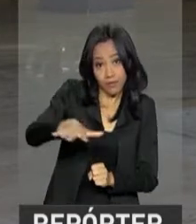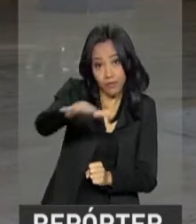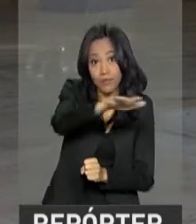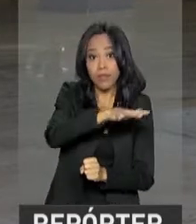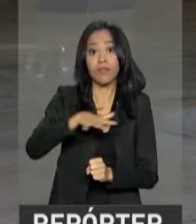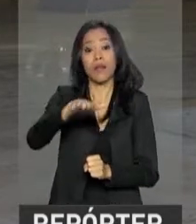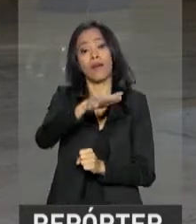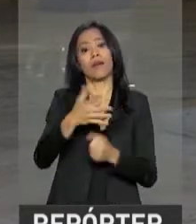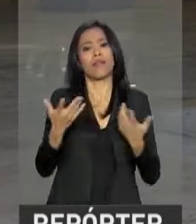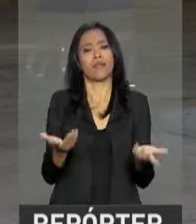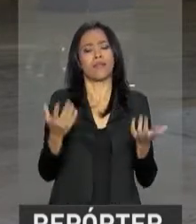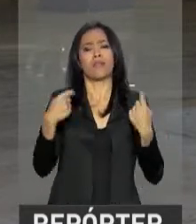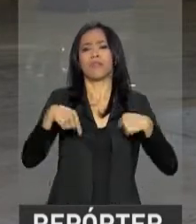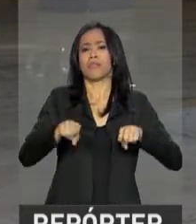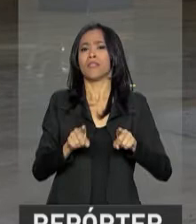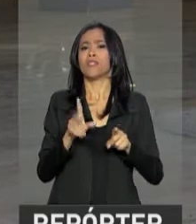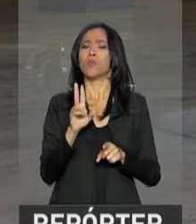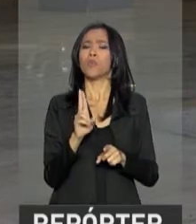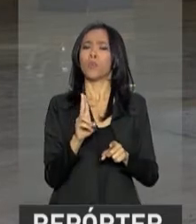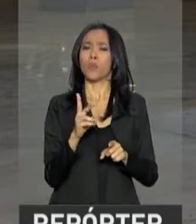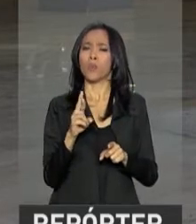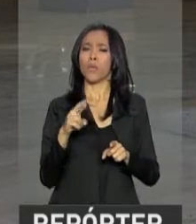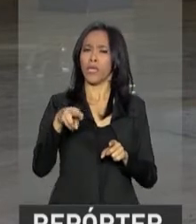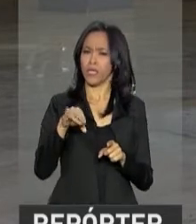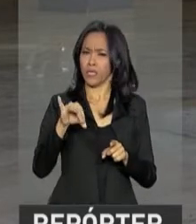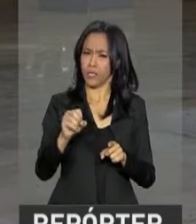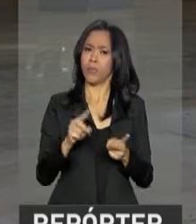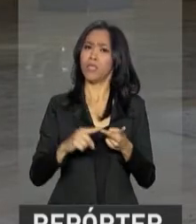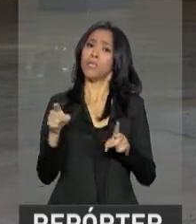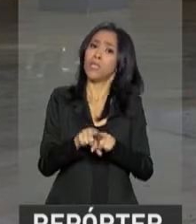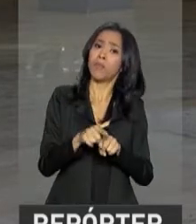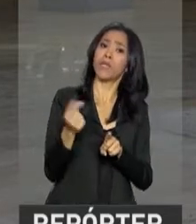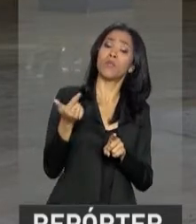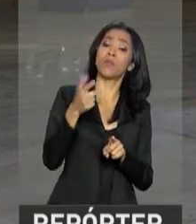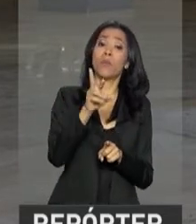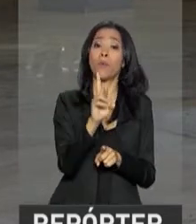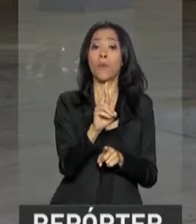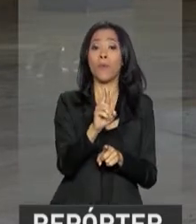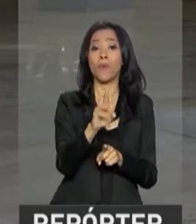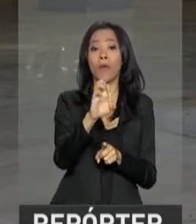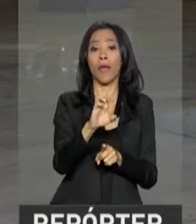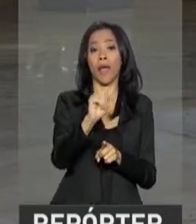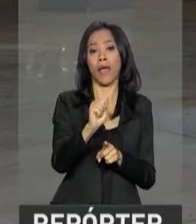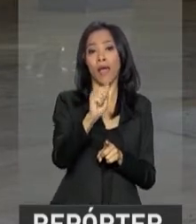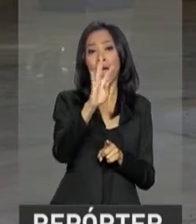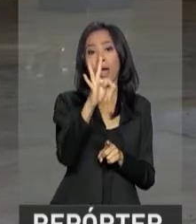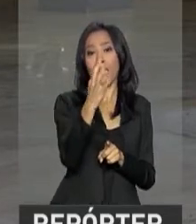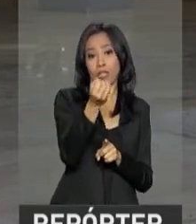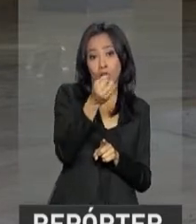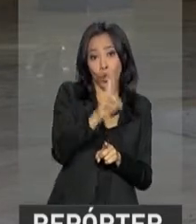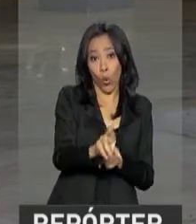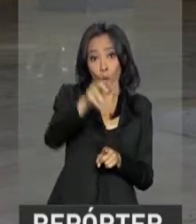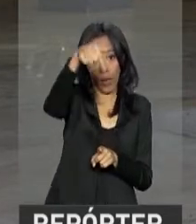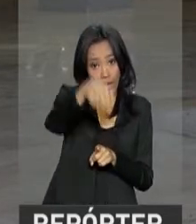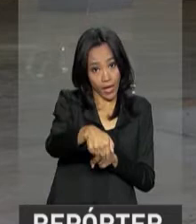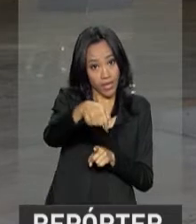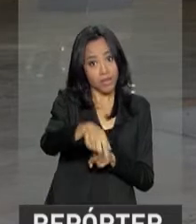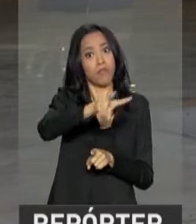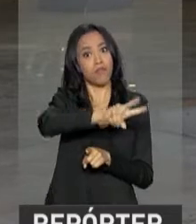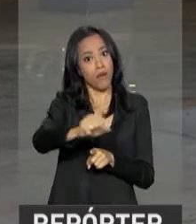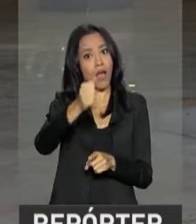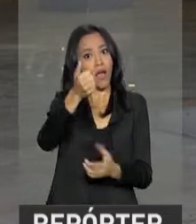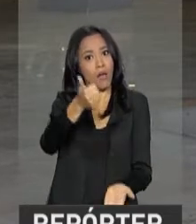e do lançamento da pedra fundamental do reator multipropósito brasileiro esse reator vai tornar o país